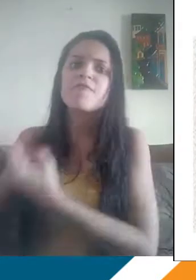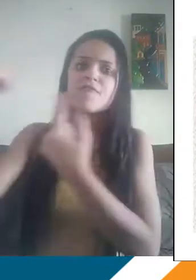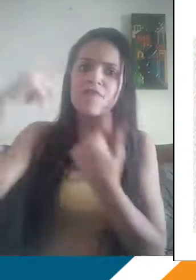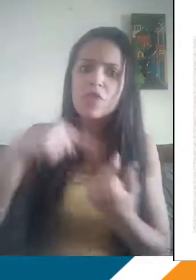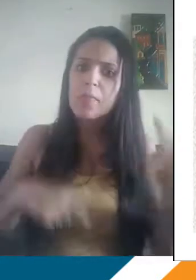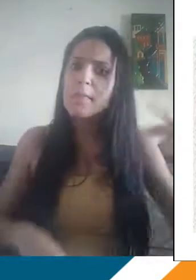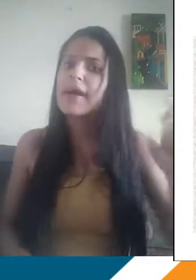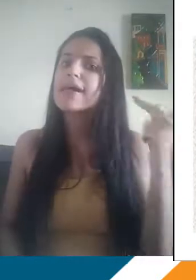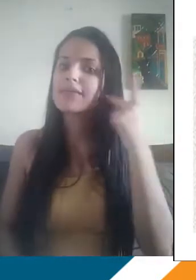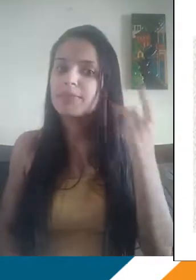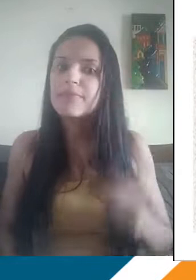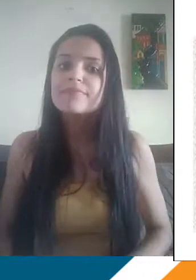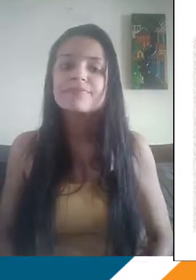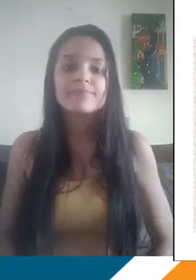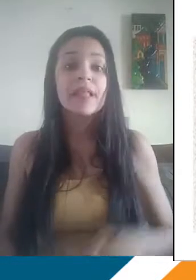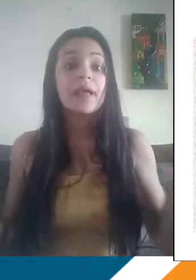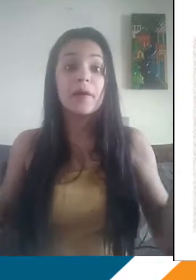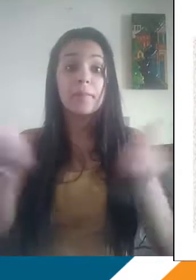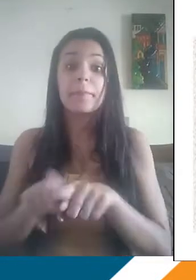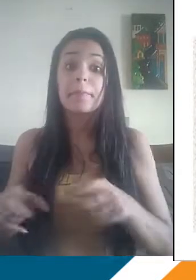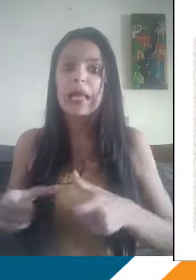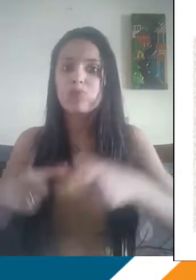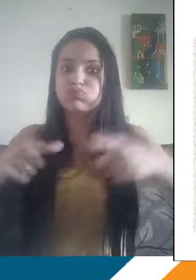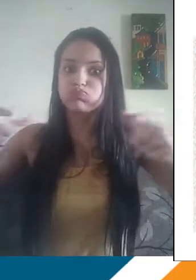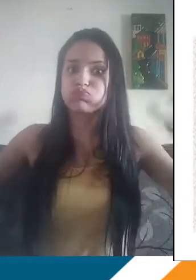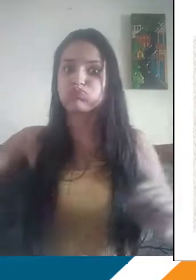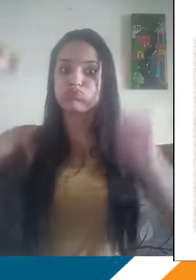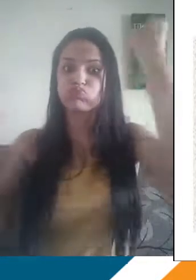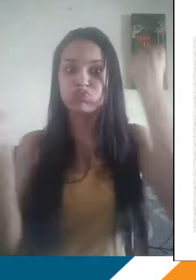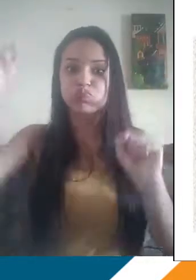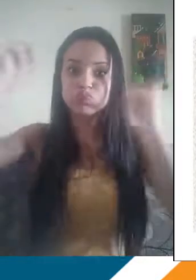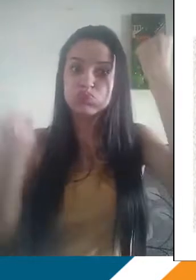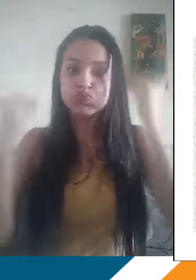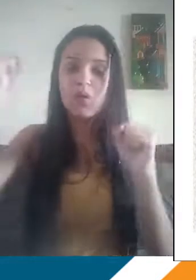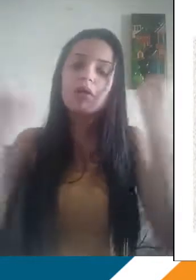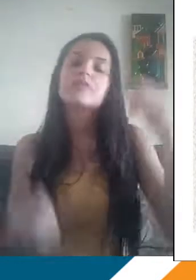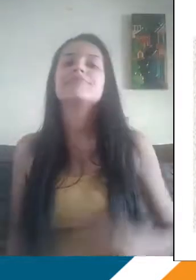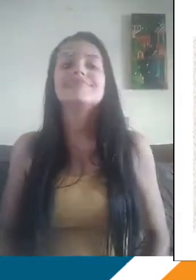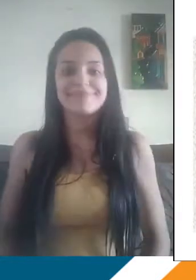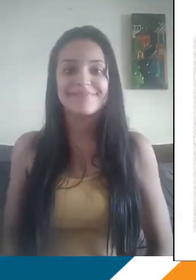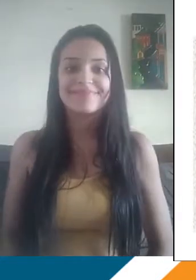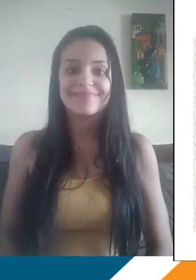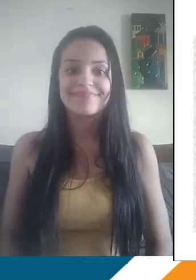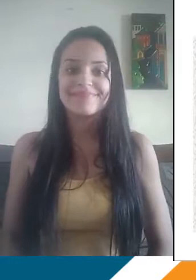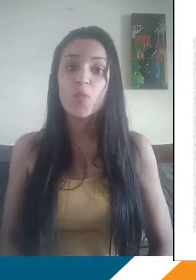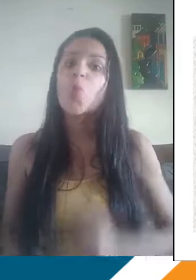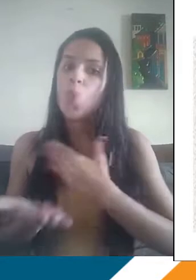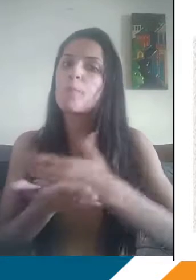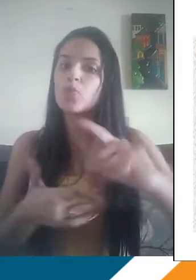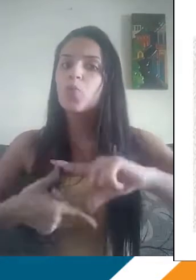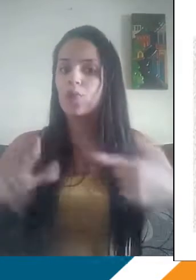São Paulo. Além de um crescimento da nossa indústria, que causou um início de uma modernização no país.